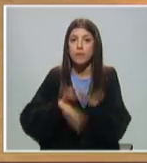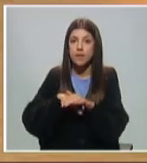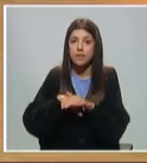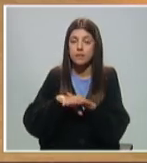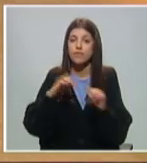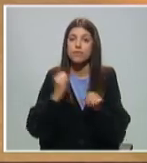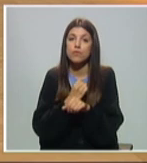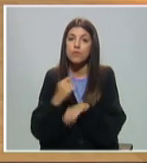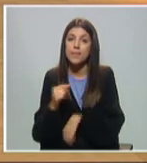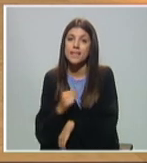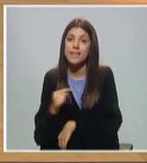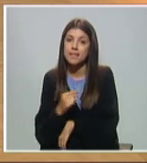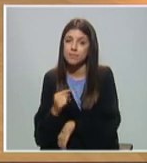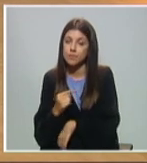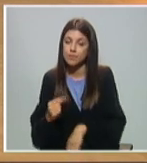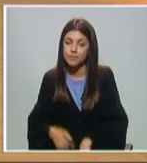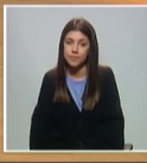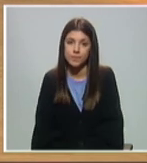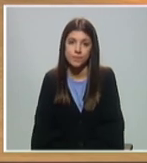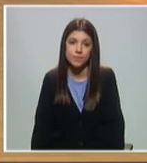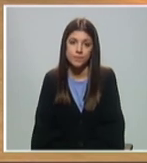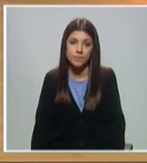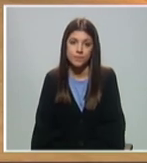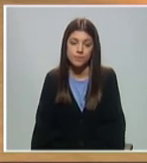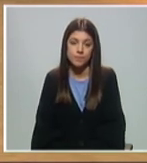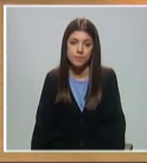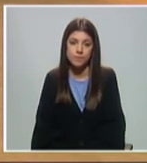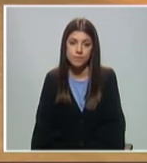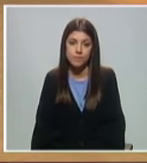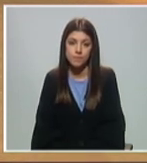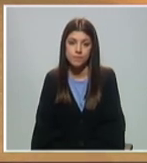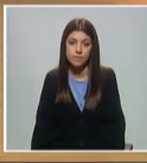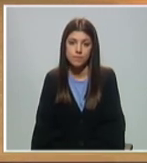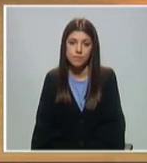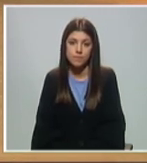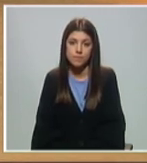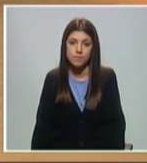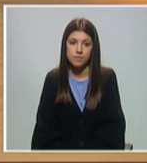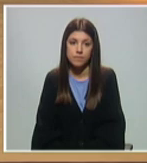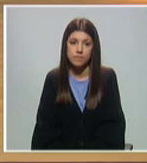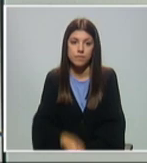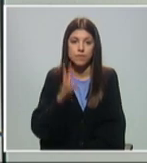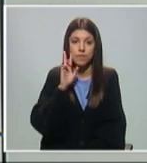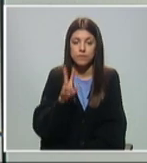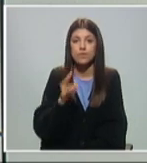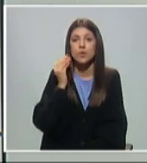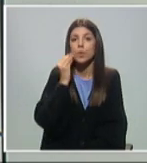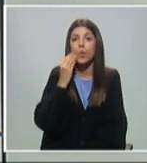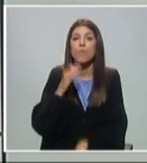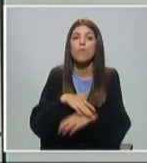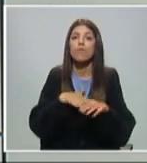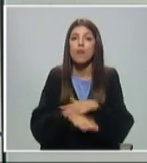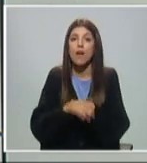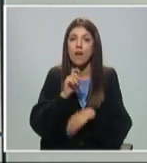e a função mínimo para calcular o valor mais baixo. Vamos ver como é que nós podemos fazer isso na nossa folha de cálculo.